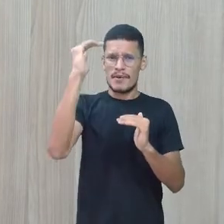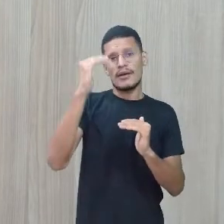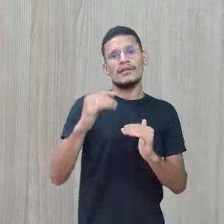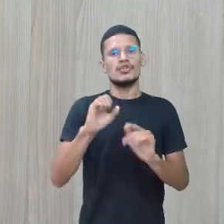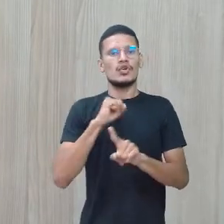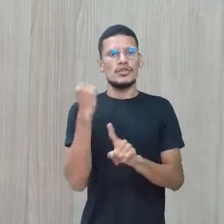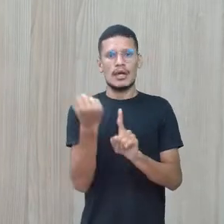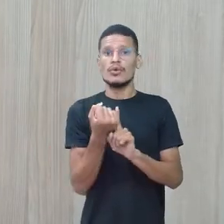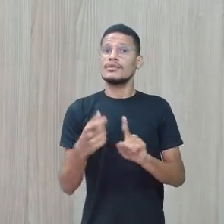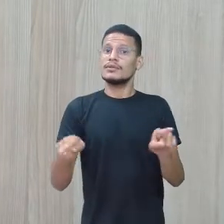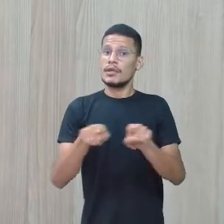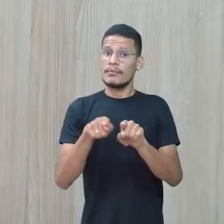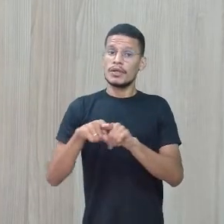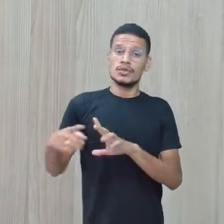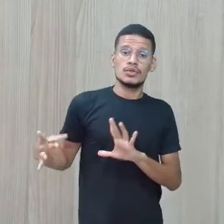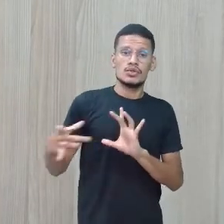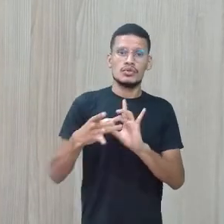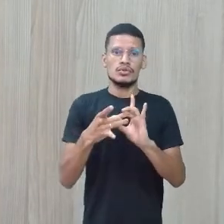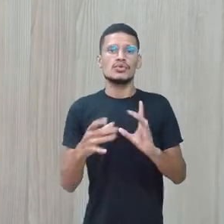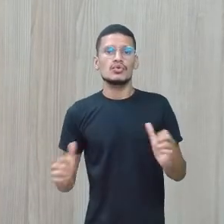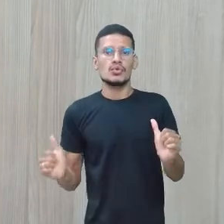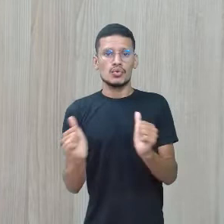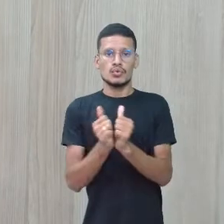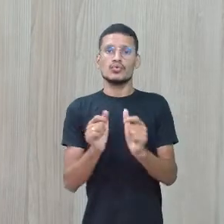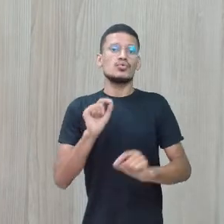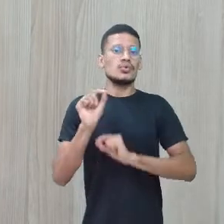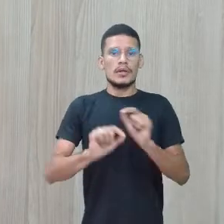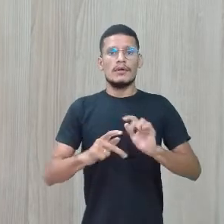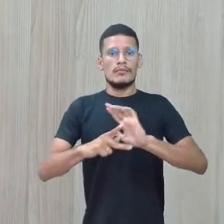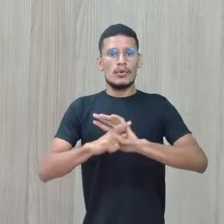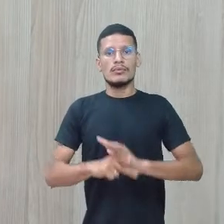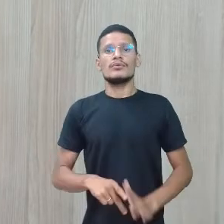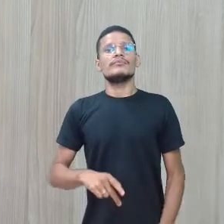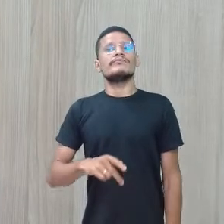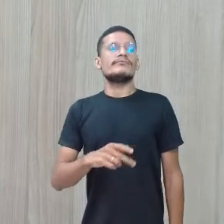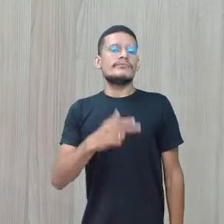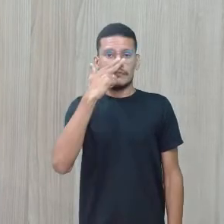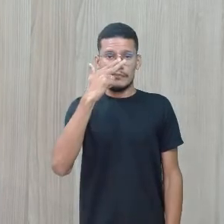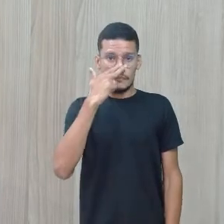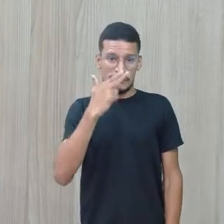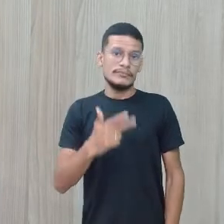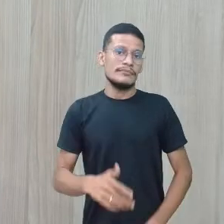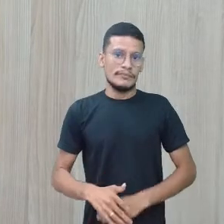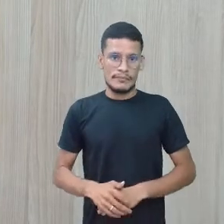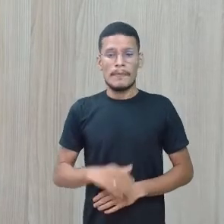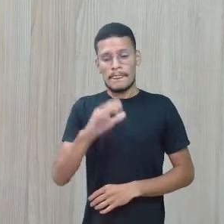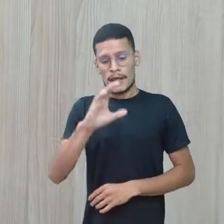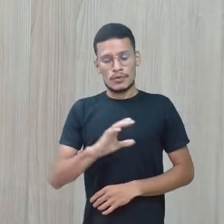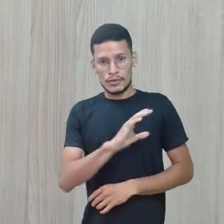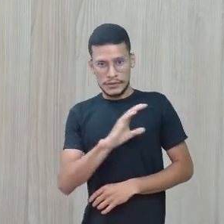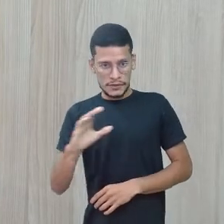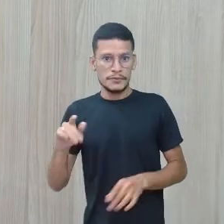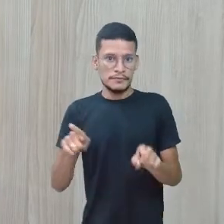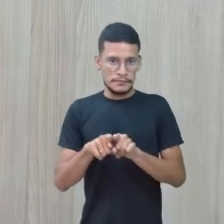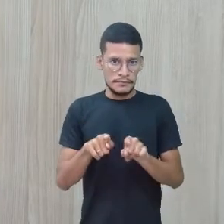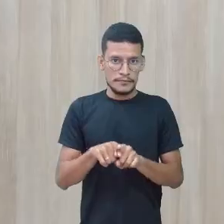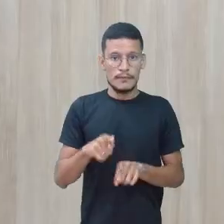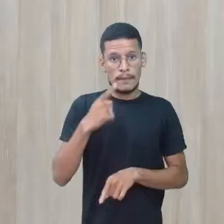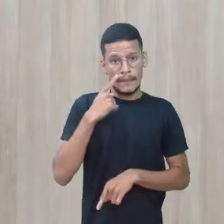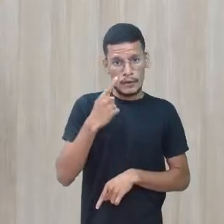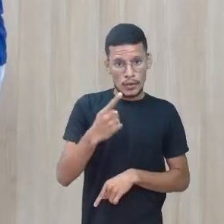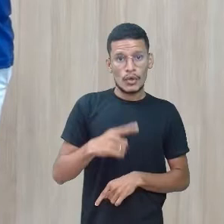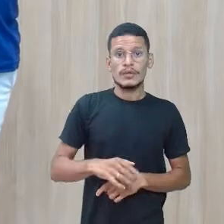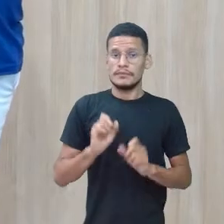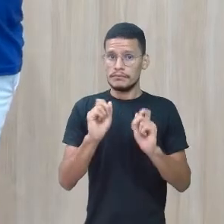né, aliás, juntado, né, as peças juntadas pelo cristianismo, né, pelo catolicismo.